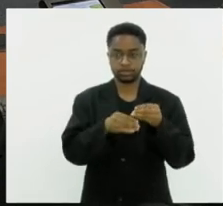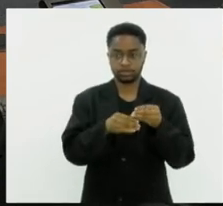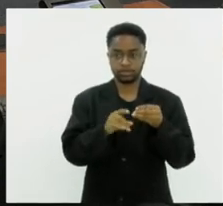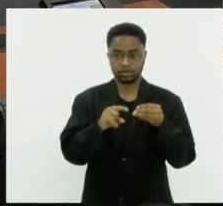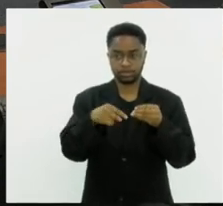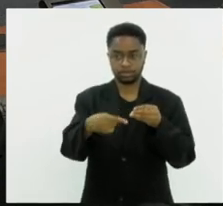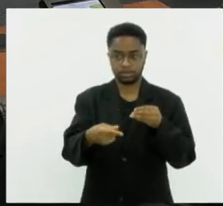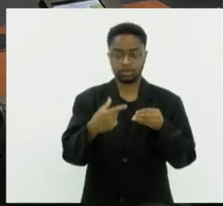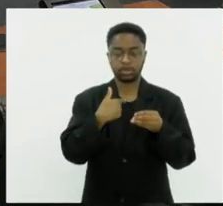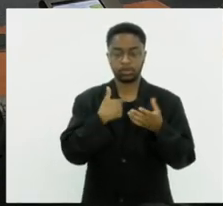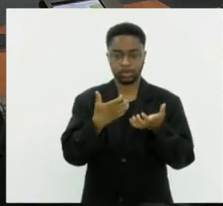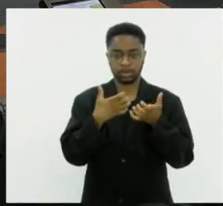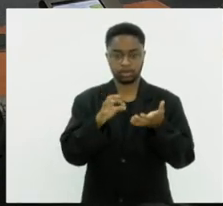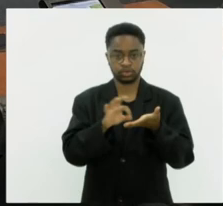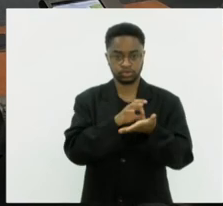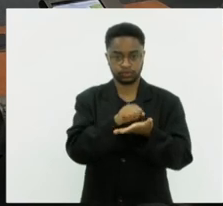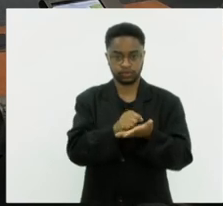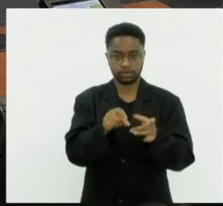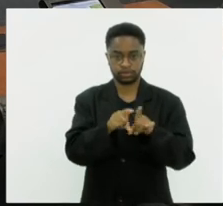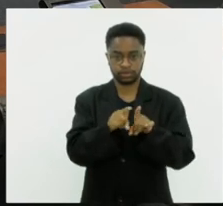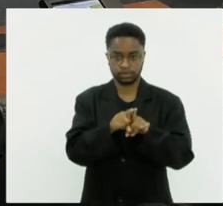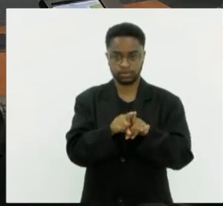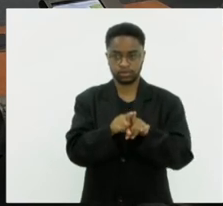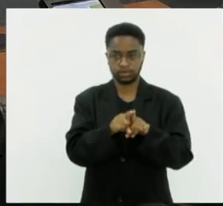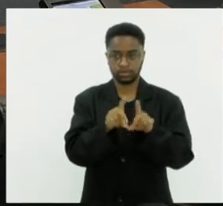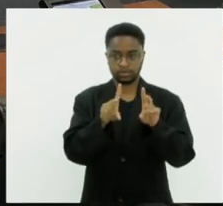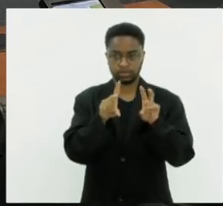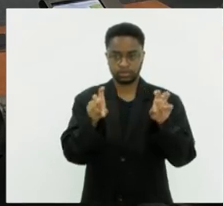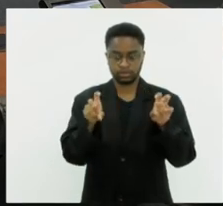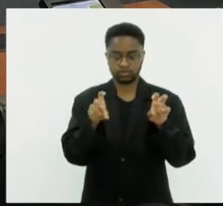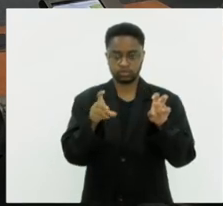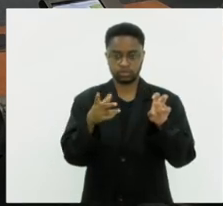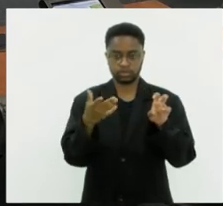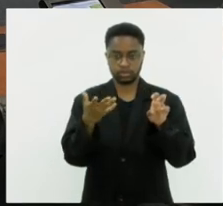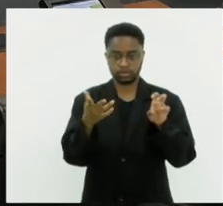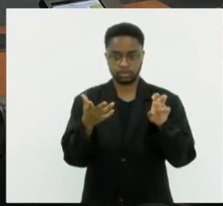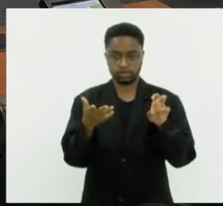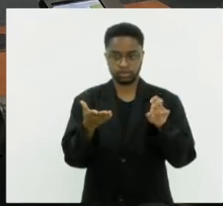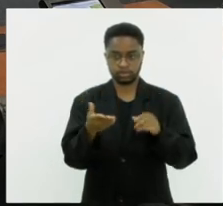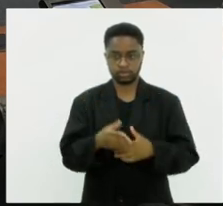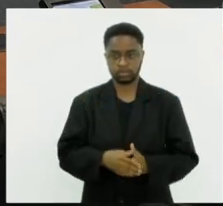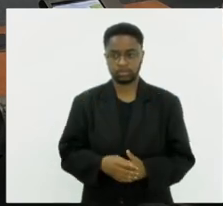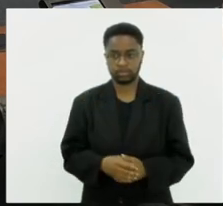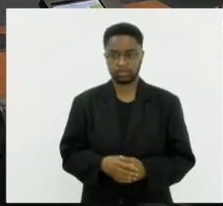do destaque, eu estou me escrevendo também. Tá bem. Em relação ao destaque. Mas só depois da defesa.